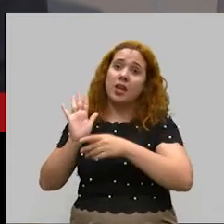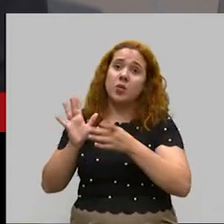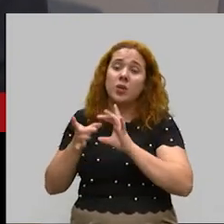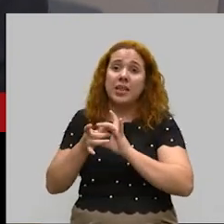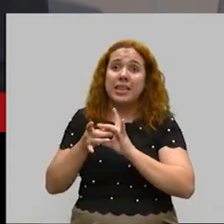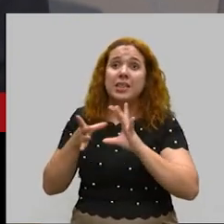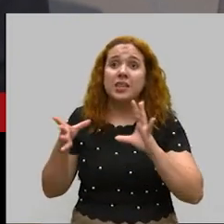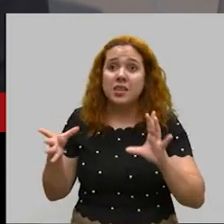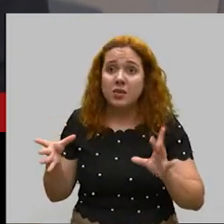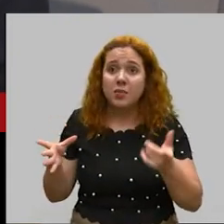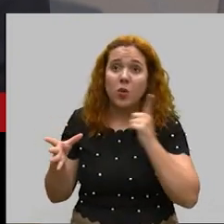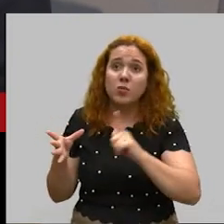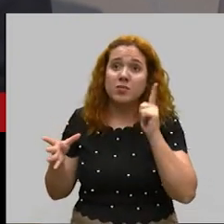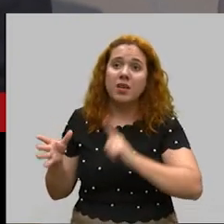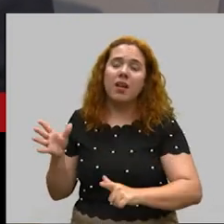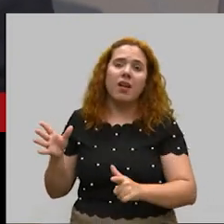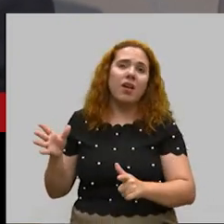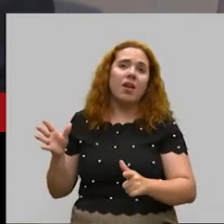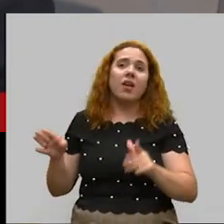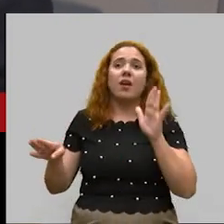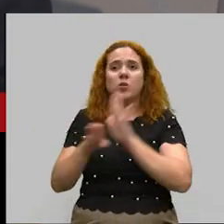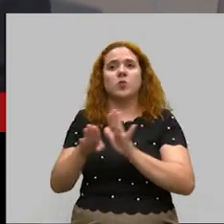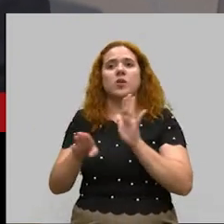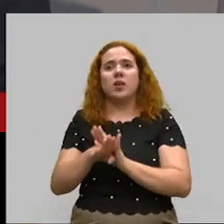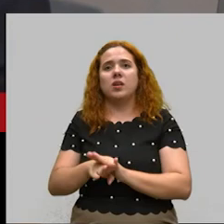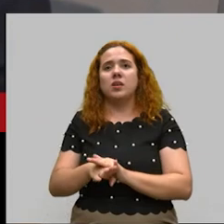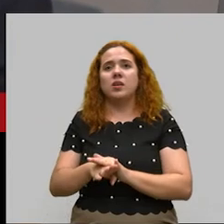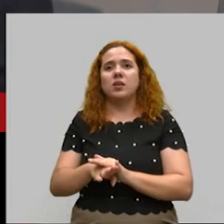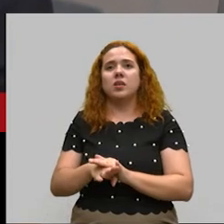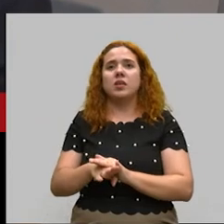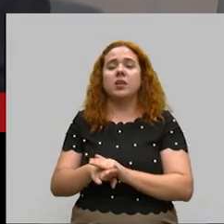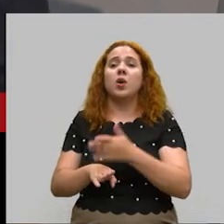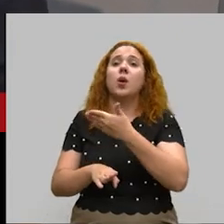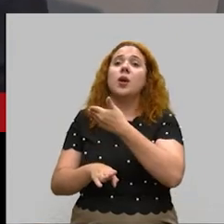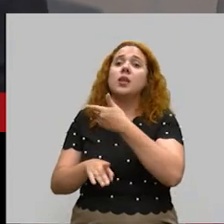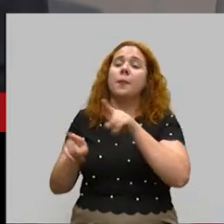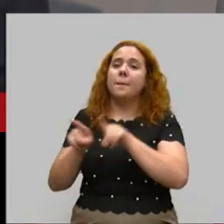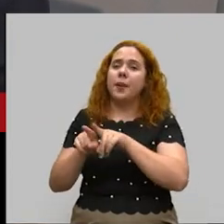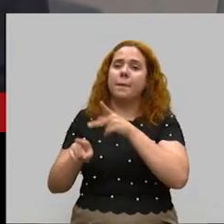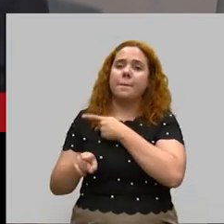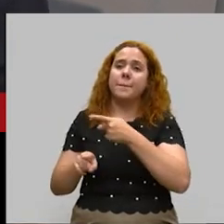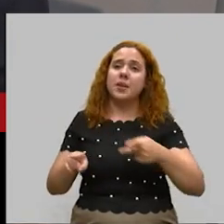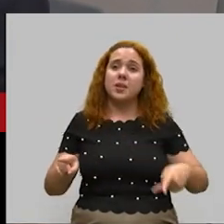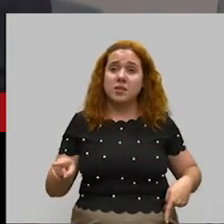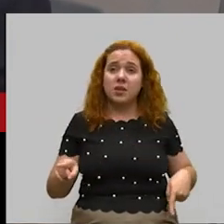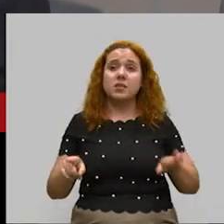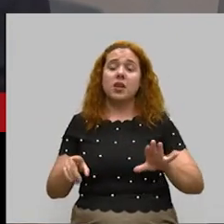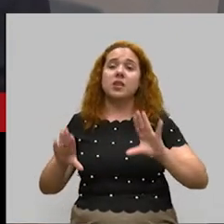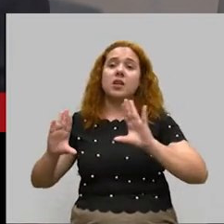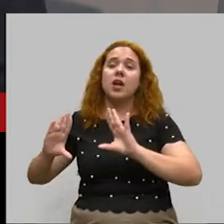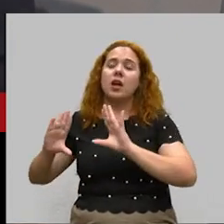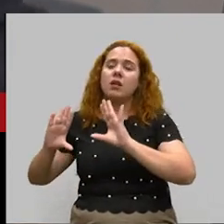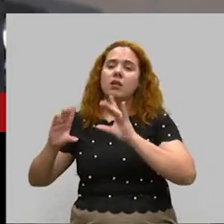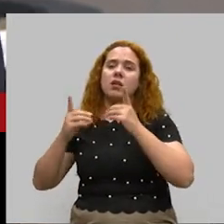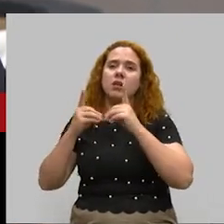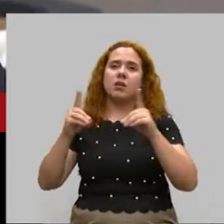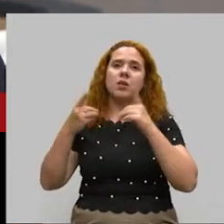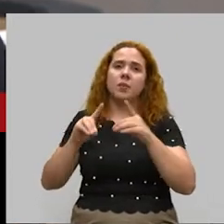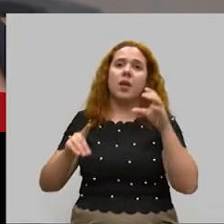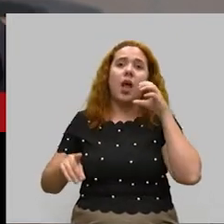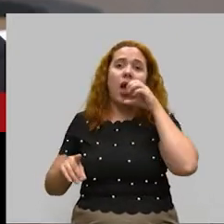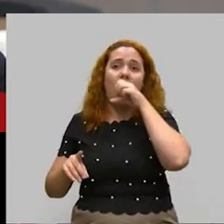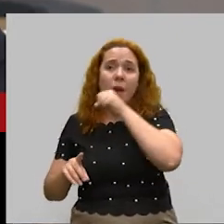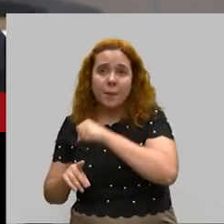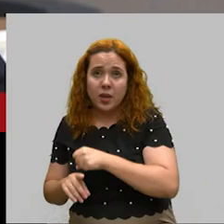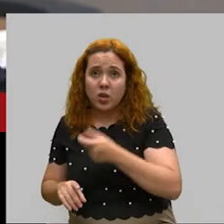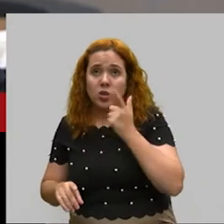as contribuições e tem o compromisso da presidente desta comissão de tramitar em regime de urgência para que a